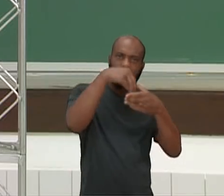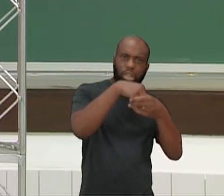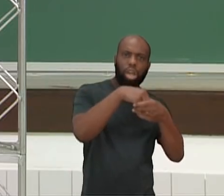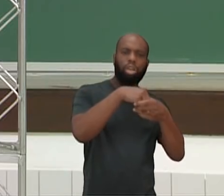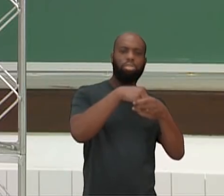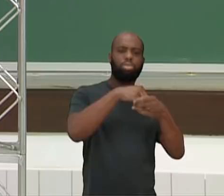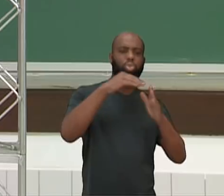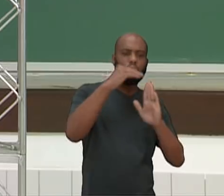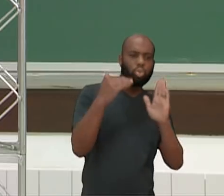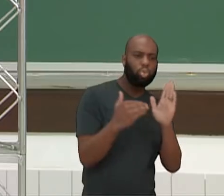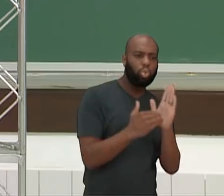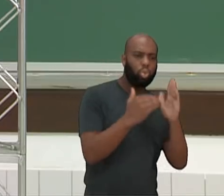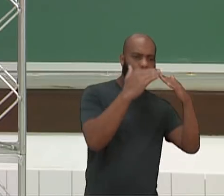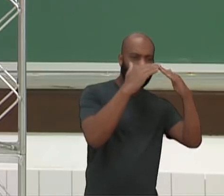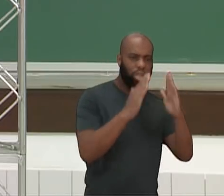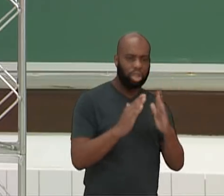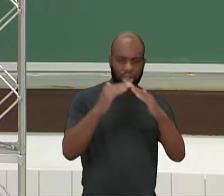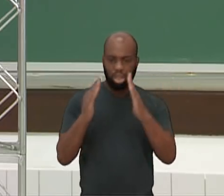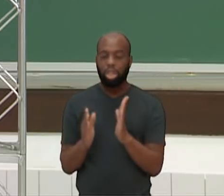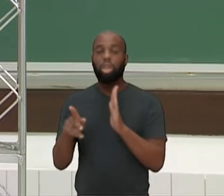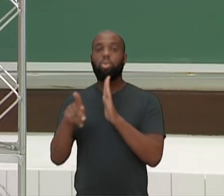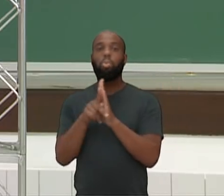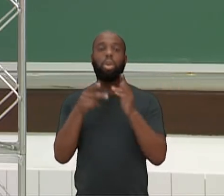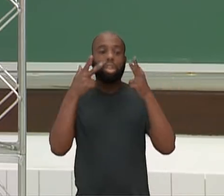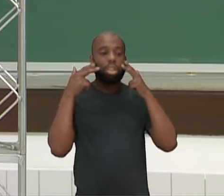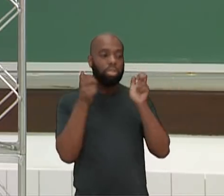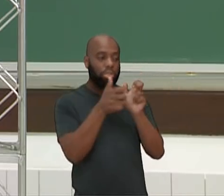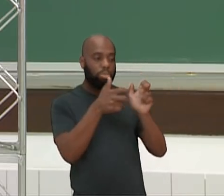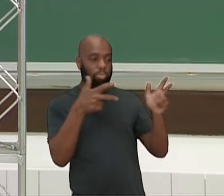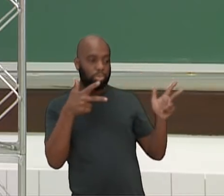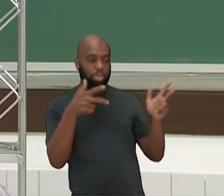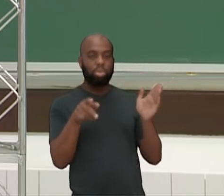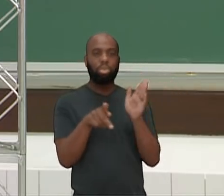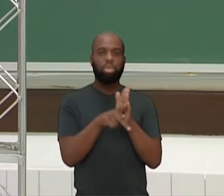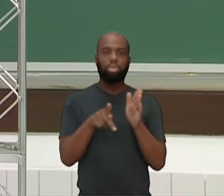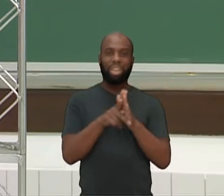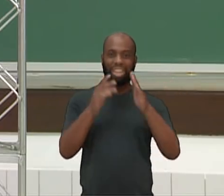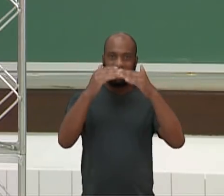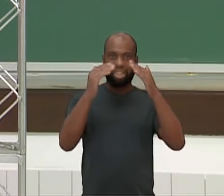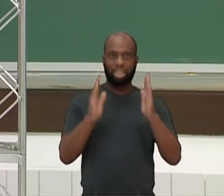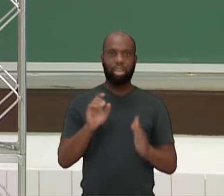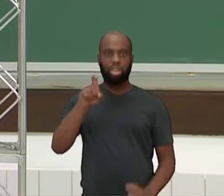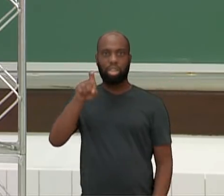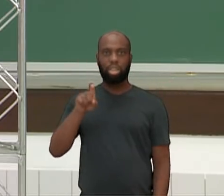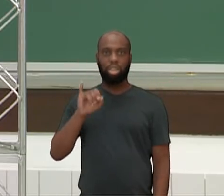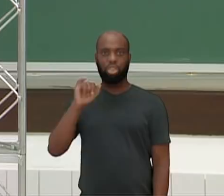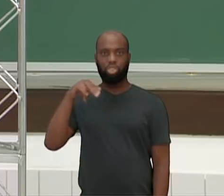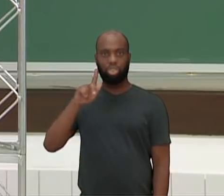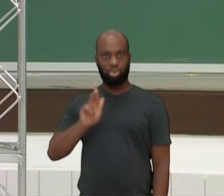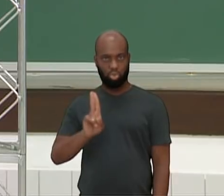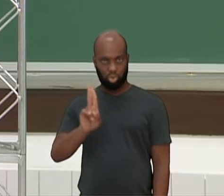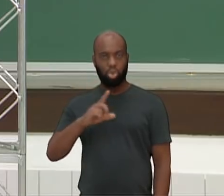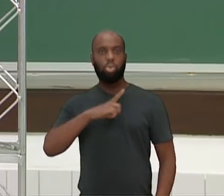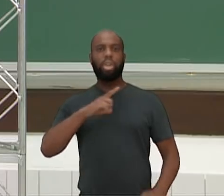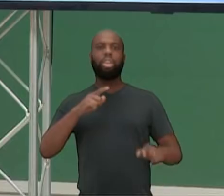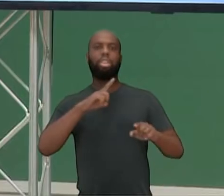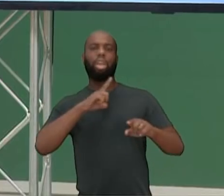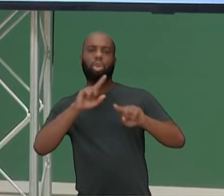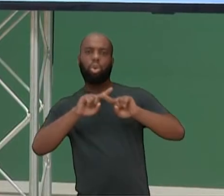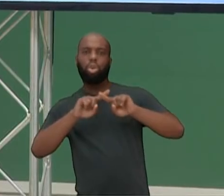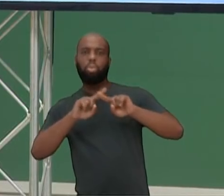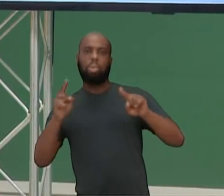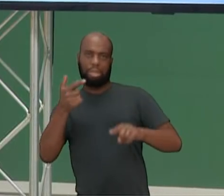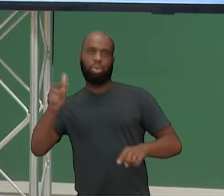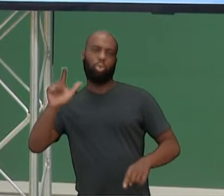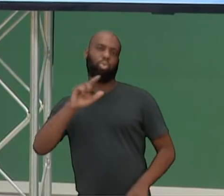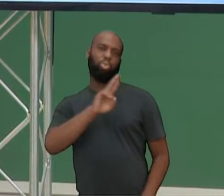em todas as tribos do Xingu, mas em alguns lugares eles conhecem por outro nome. Então, até aí tudo tranquilo,